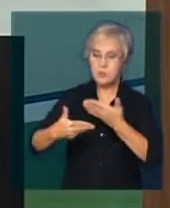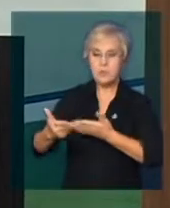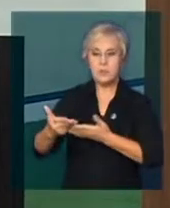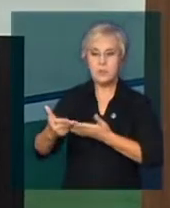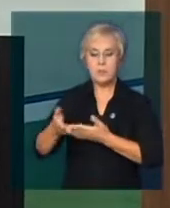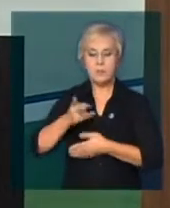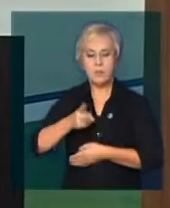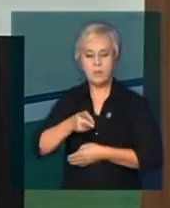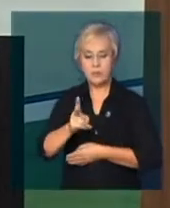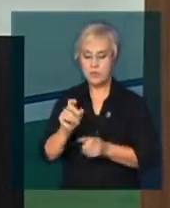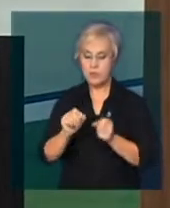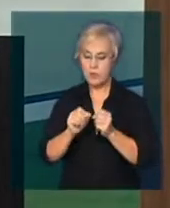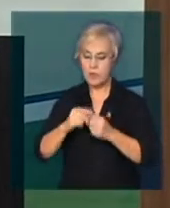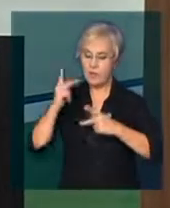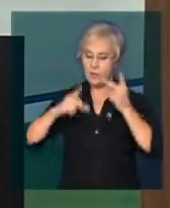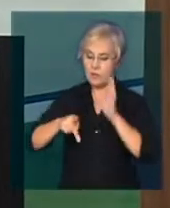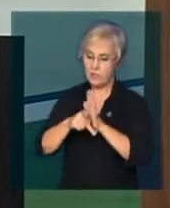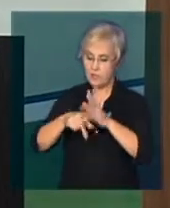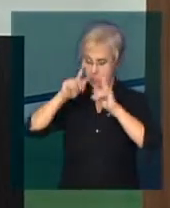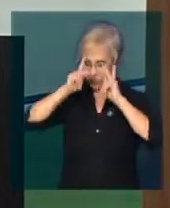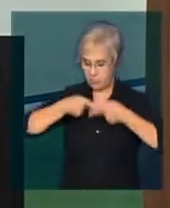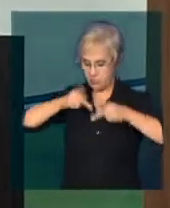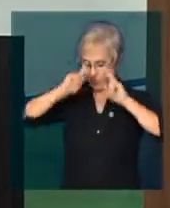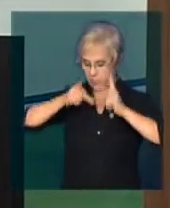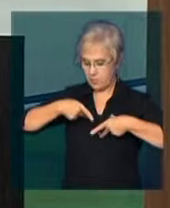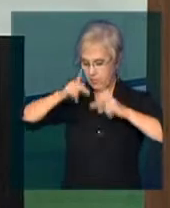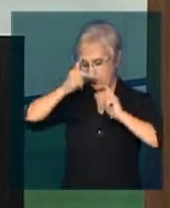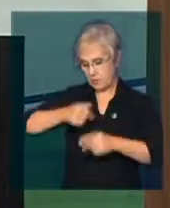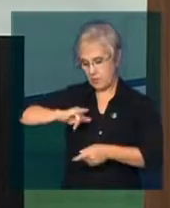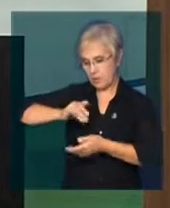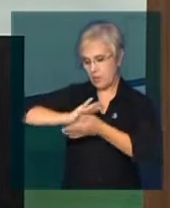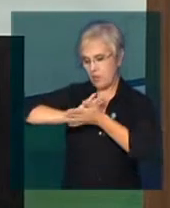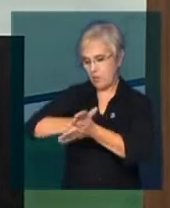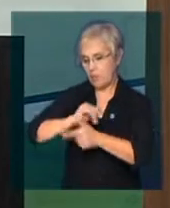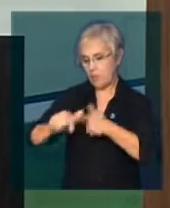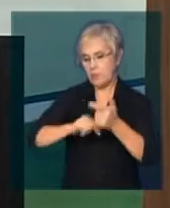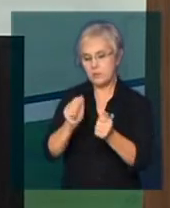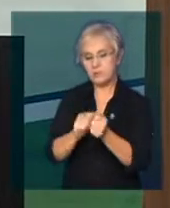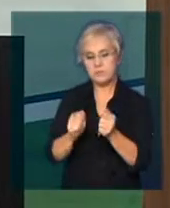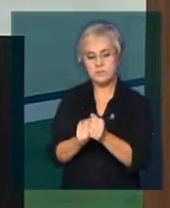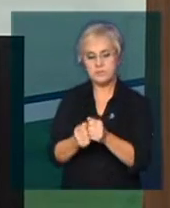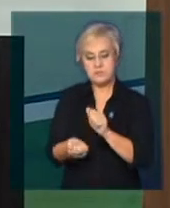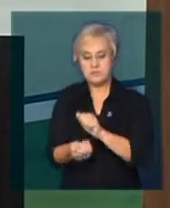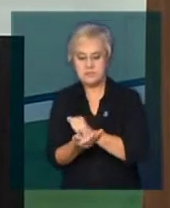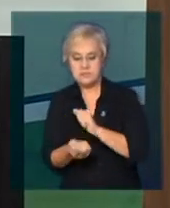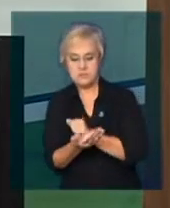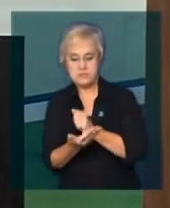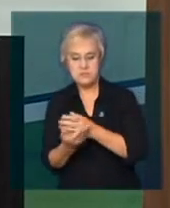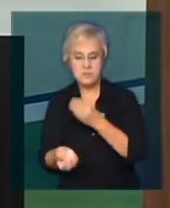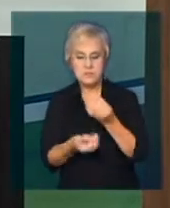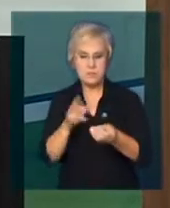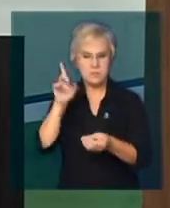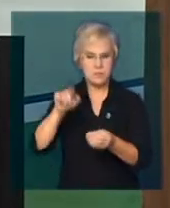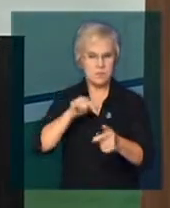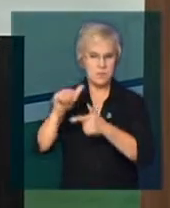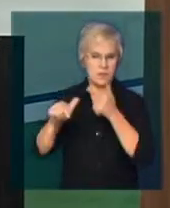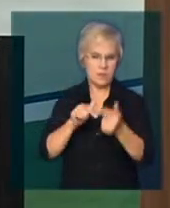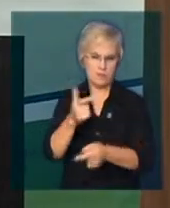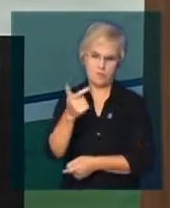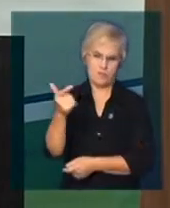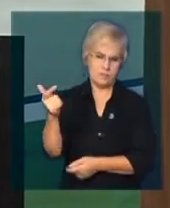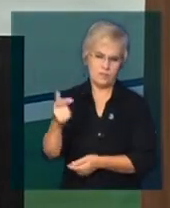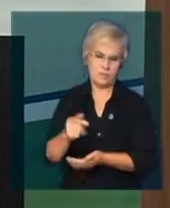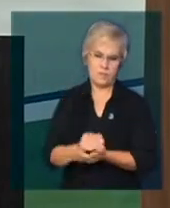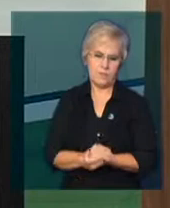para continuar fazendo política e usando o trabalhador, o suposto direito do trabalhador que ele acha ferido,